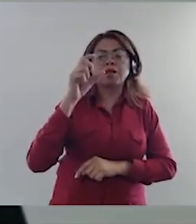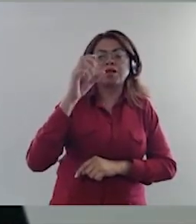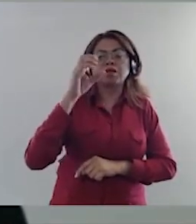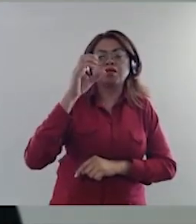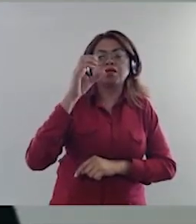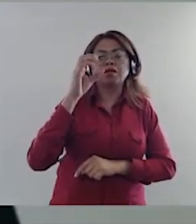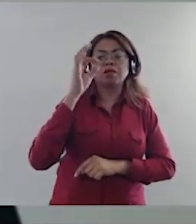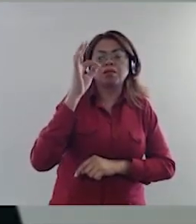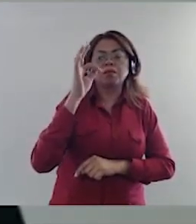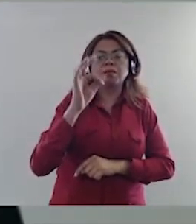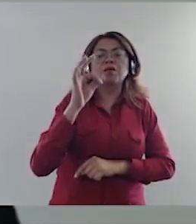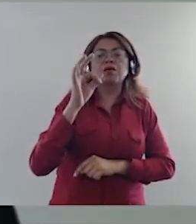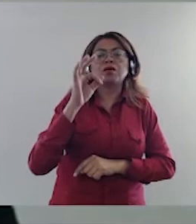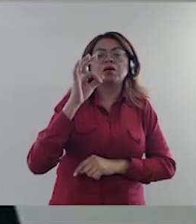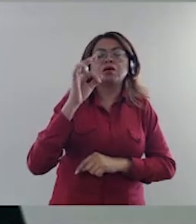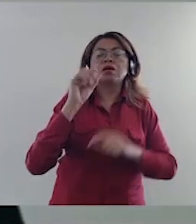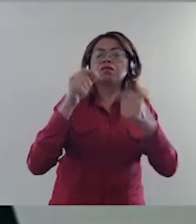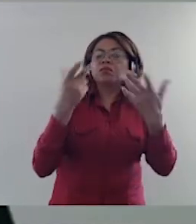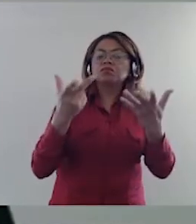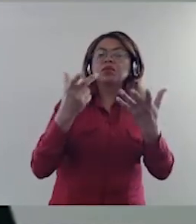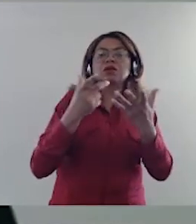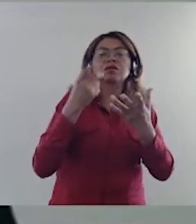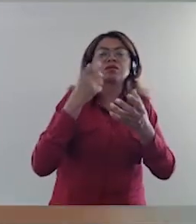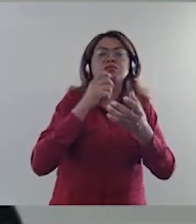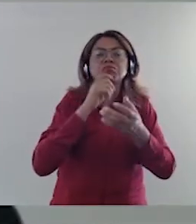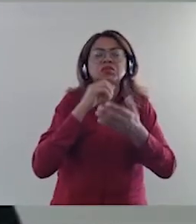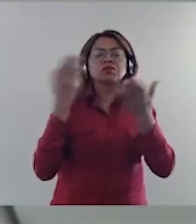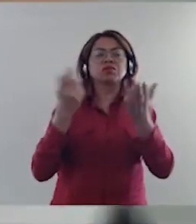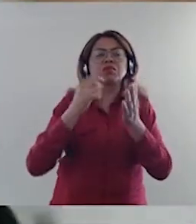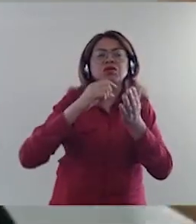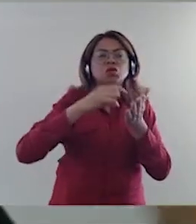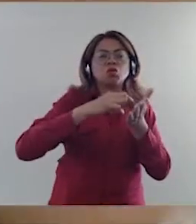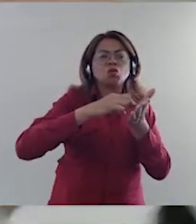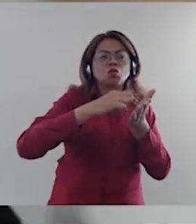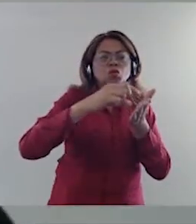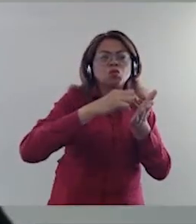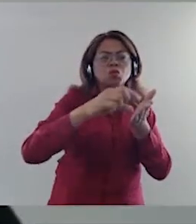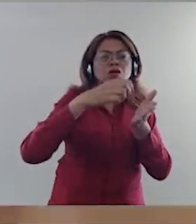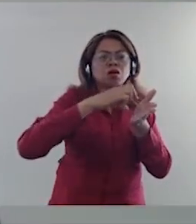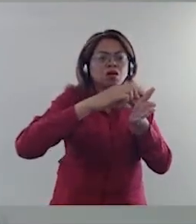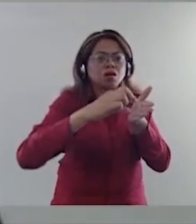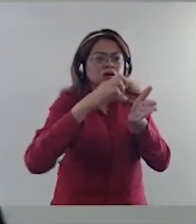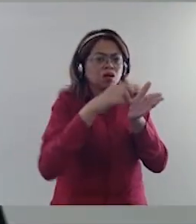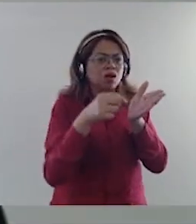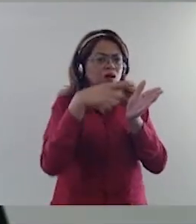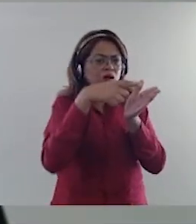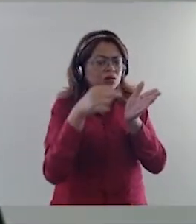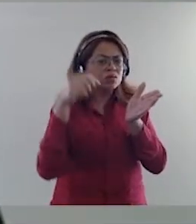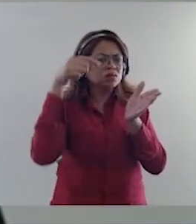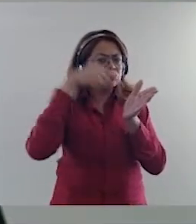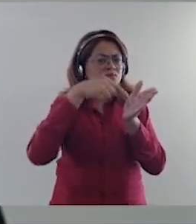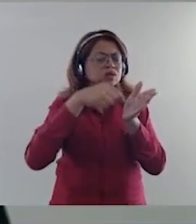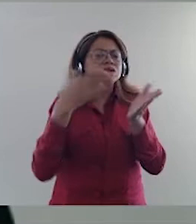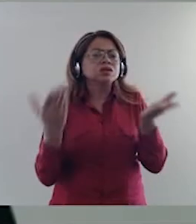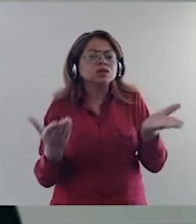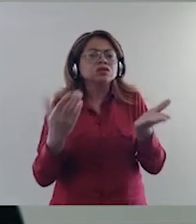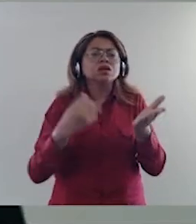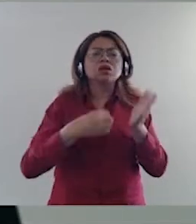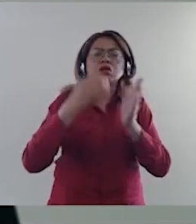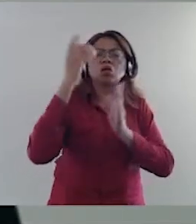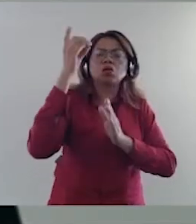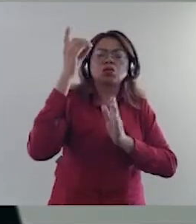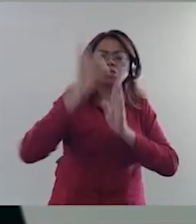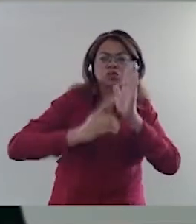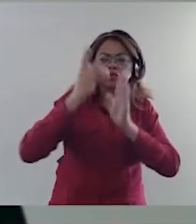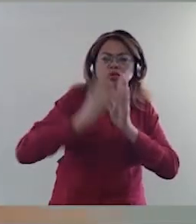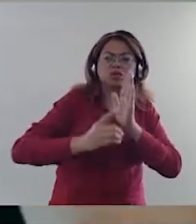canônica, cláusula rebus sic stantibus, ainda que apontem e remontem as suas origens ao direito romano, ela não